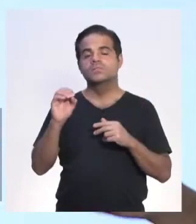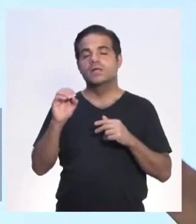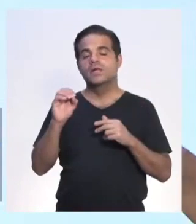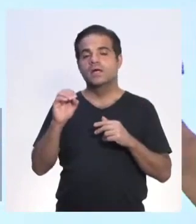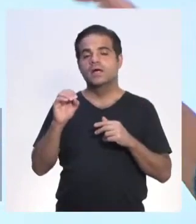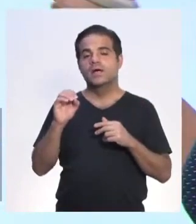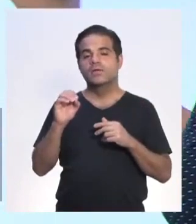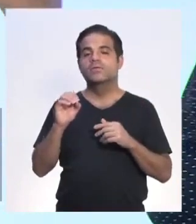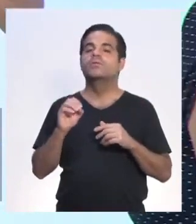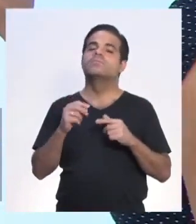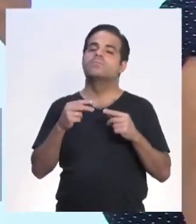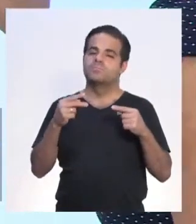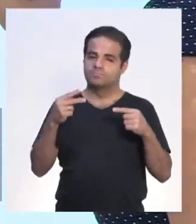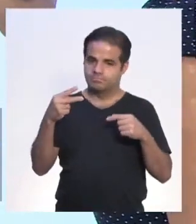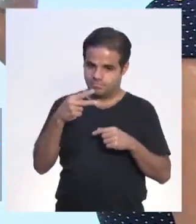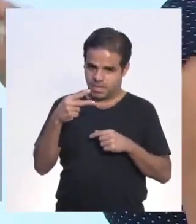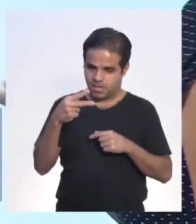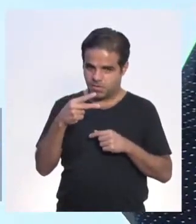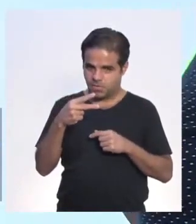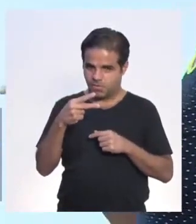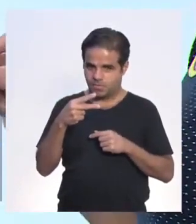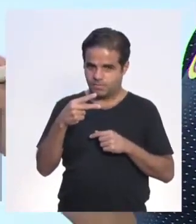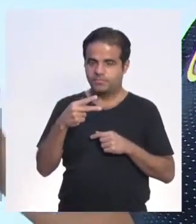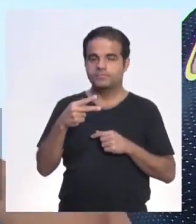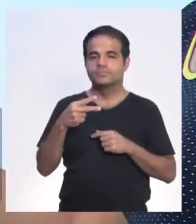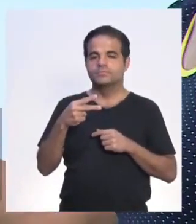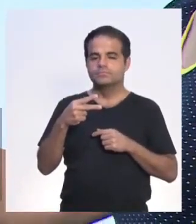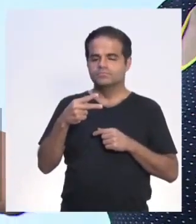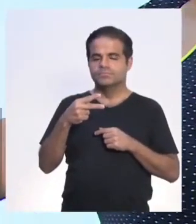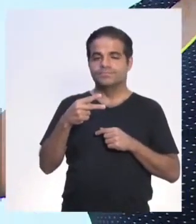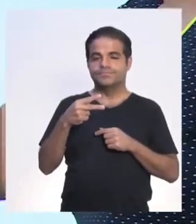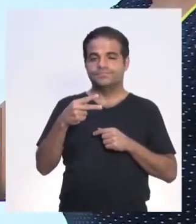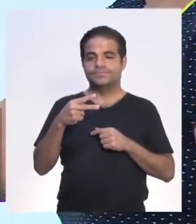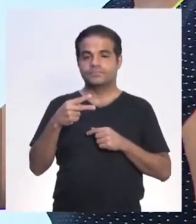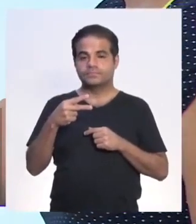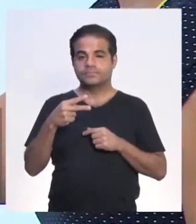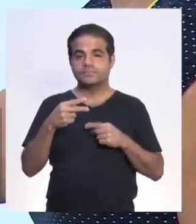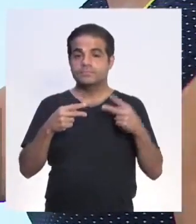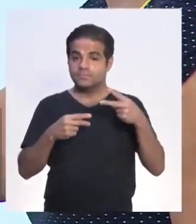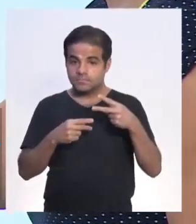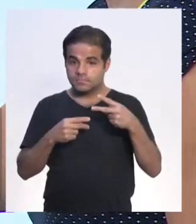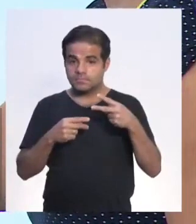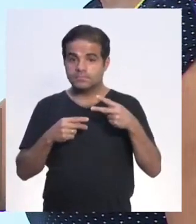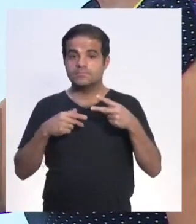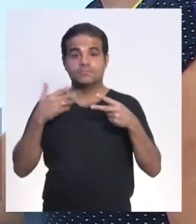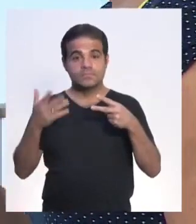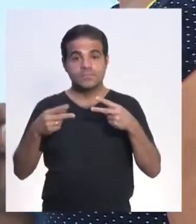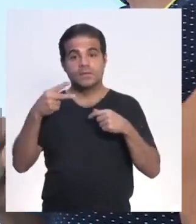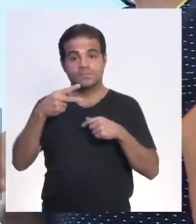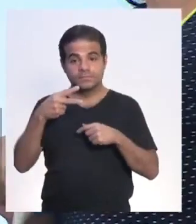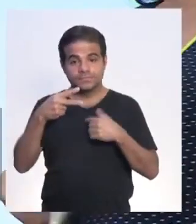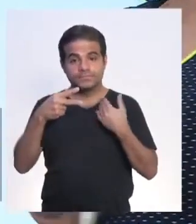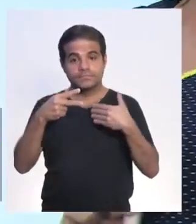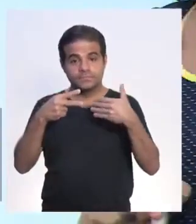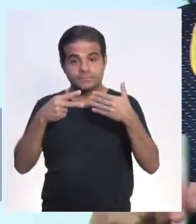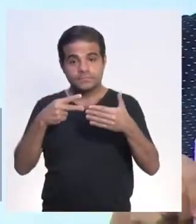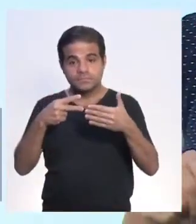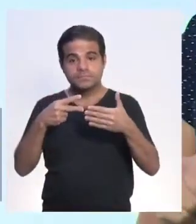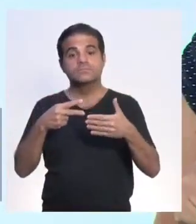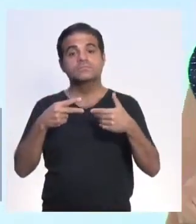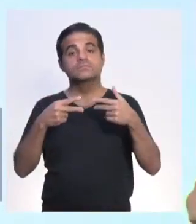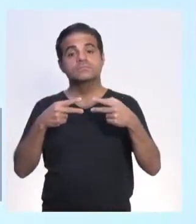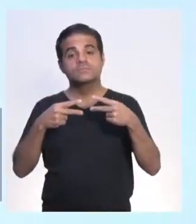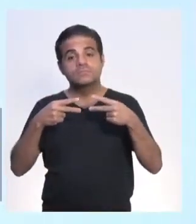É maior. Muito bem. Portanto, a fração 7/5 é maior do que